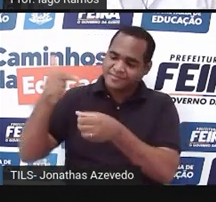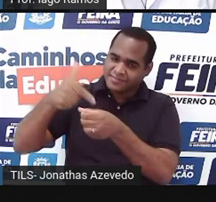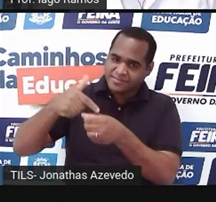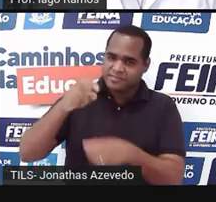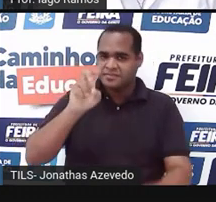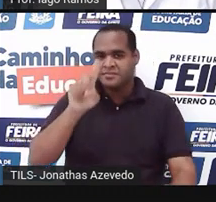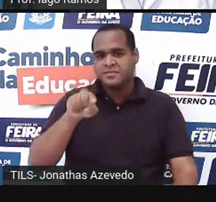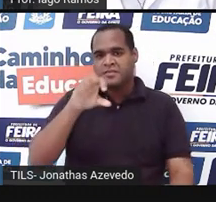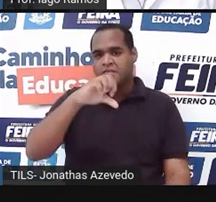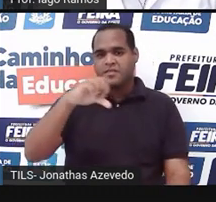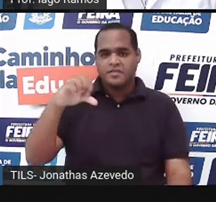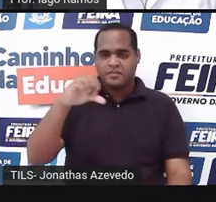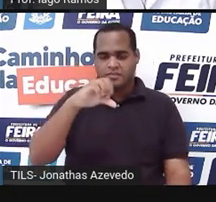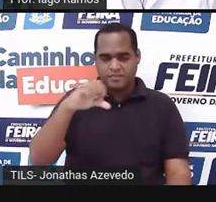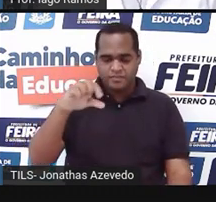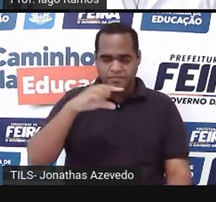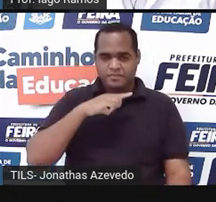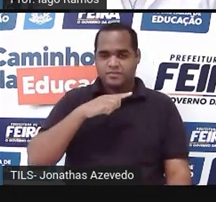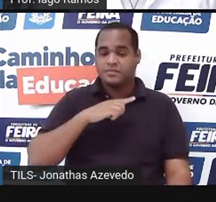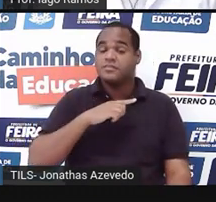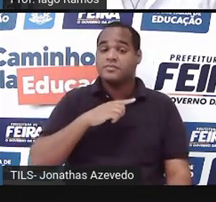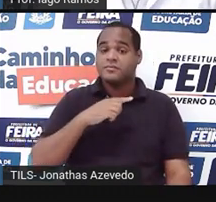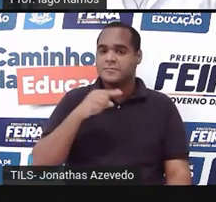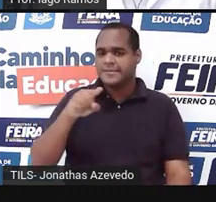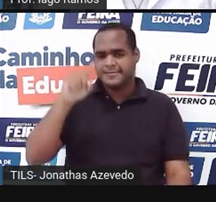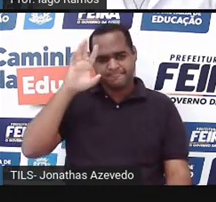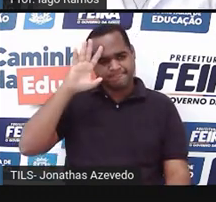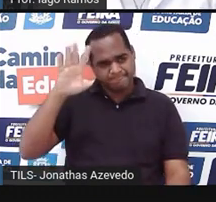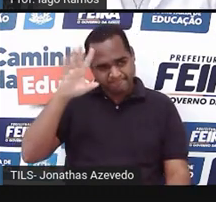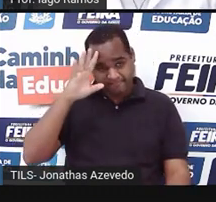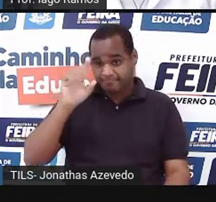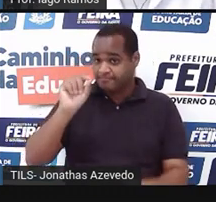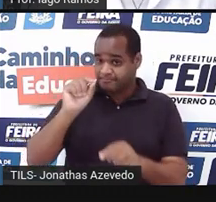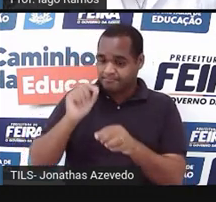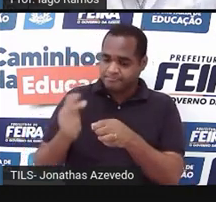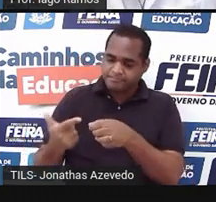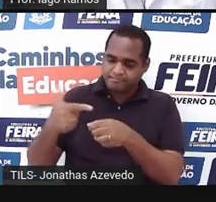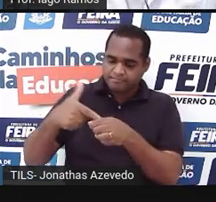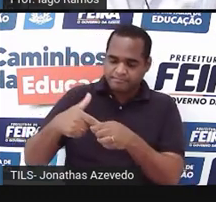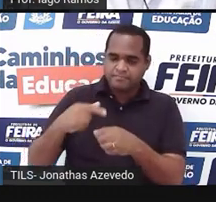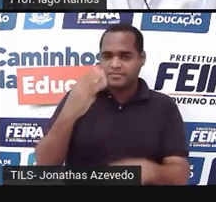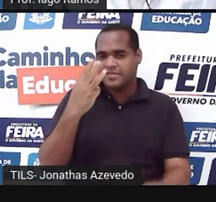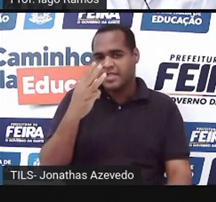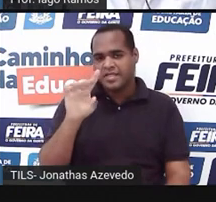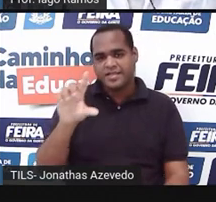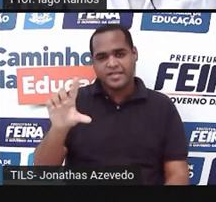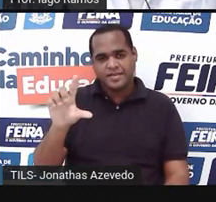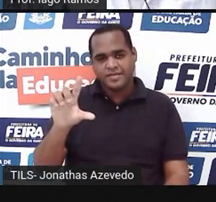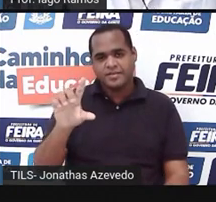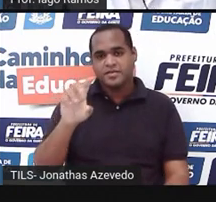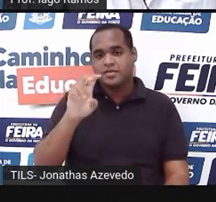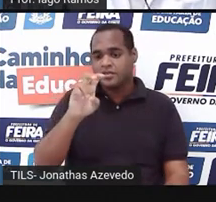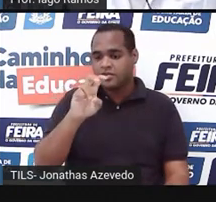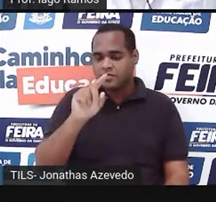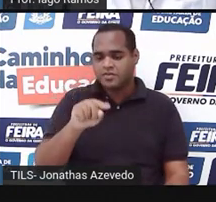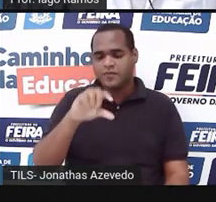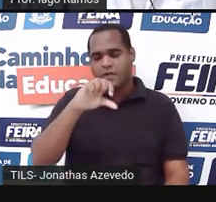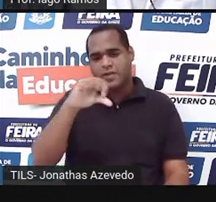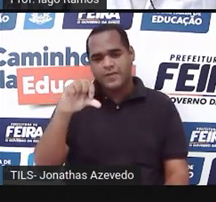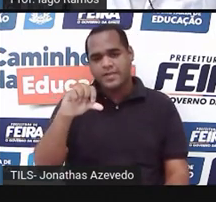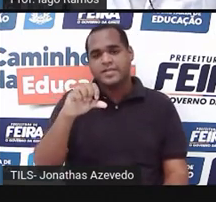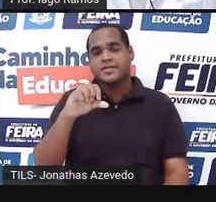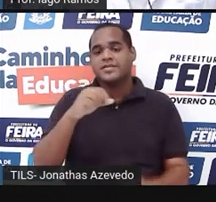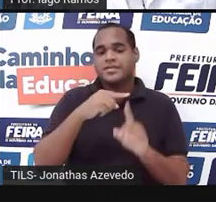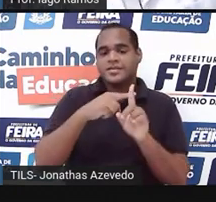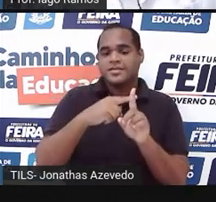5 e 99 Então pensa comigo se você tivesse abastecido e tu tá 199 mais cinco